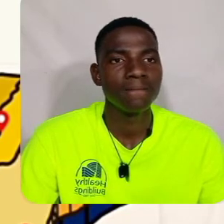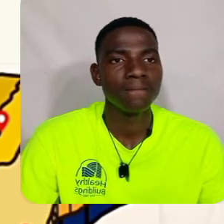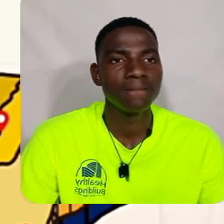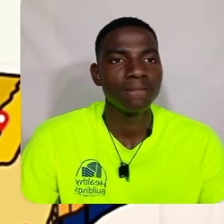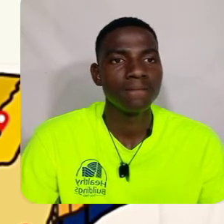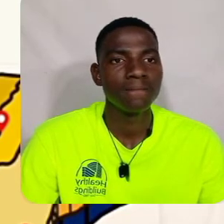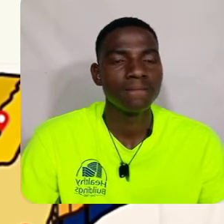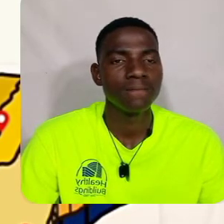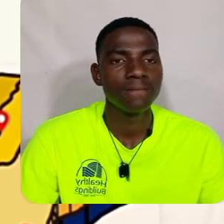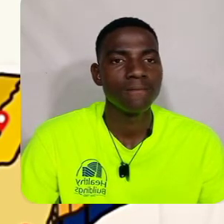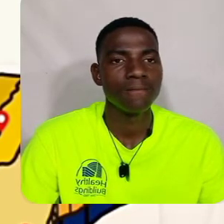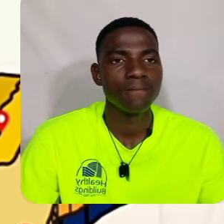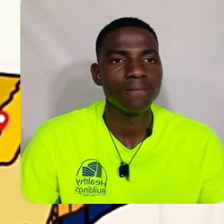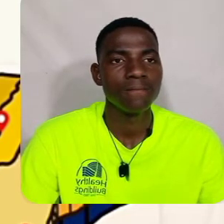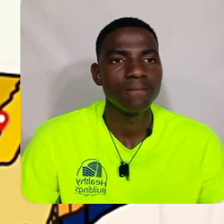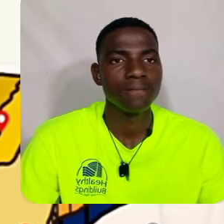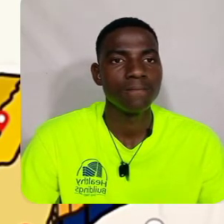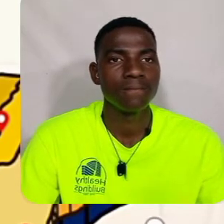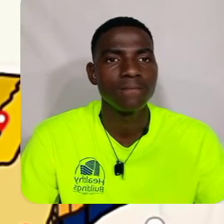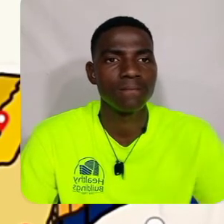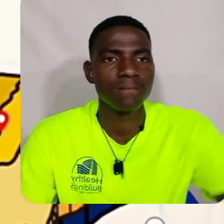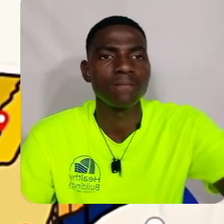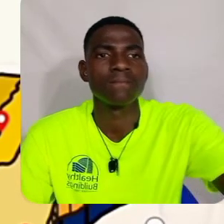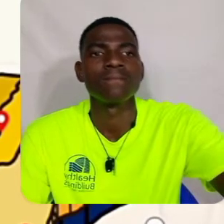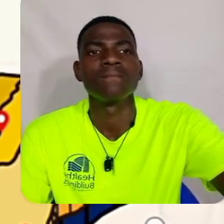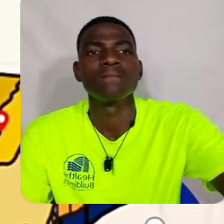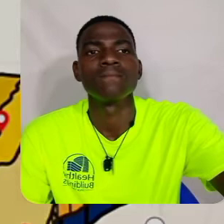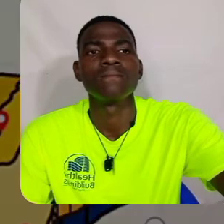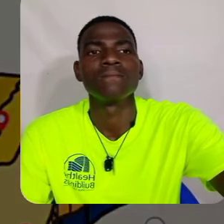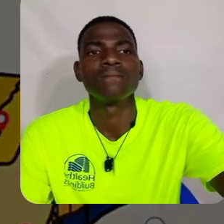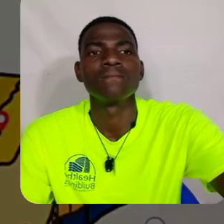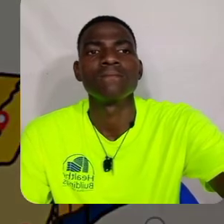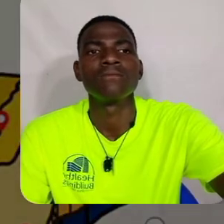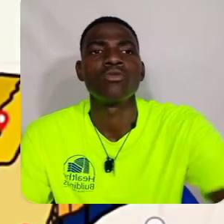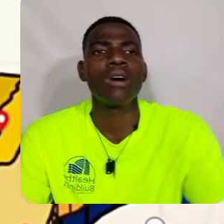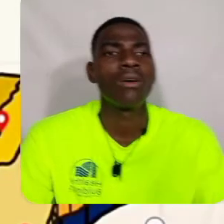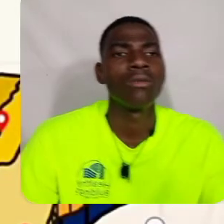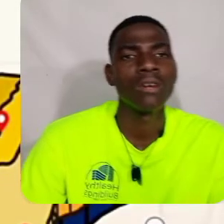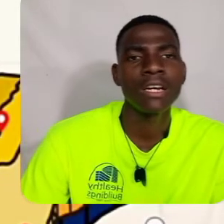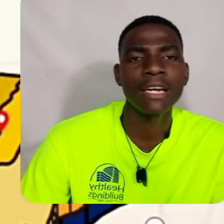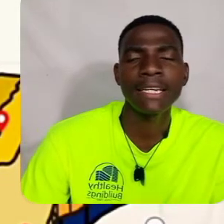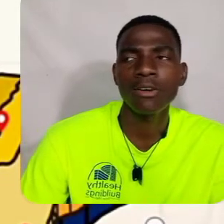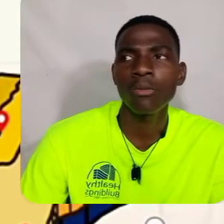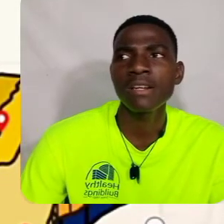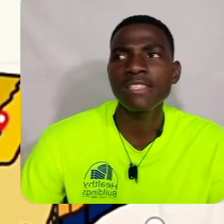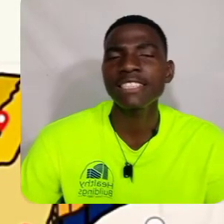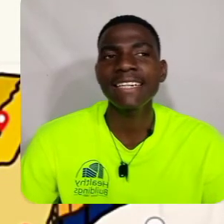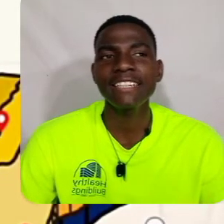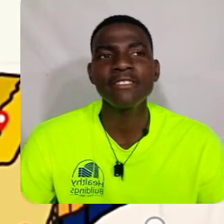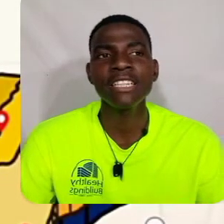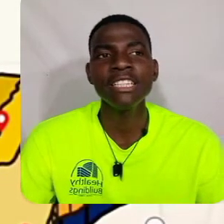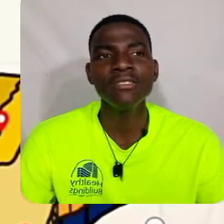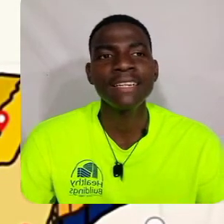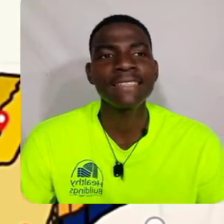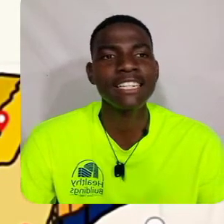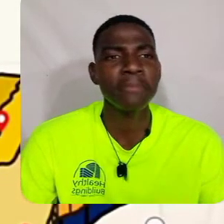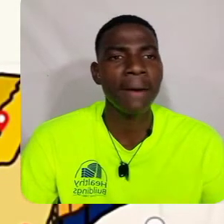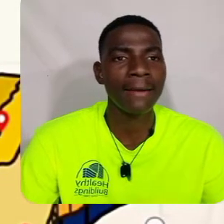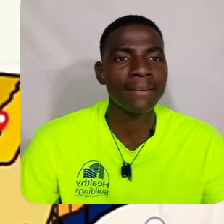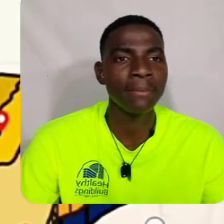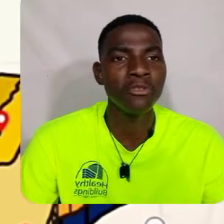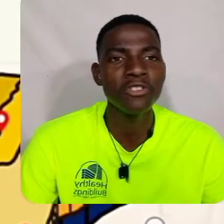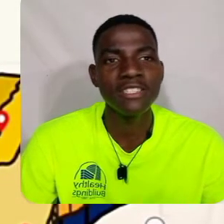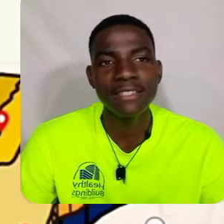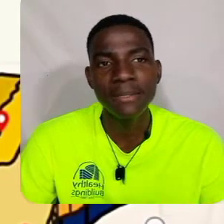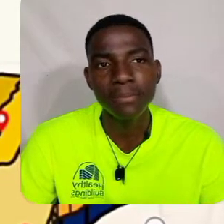do poder e de qual nível elas estão. Vamos ver do menor para o maior. Uau! Então, o Brasil está dividido em três